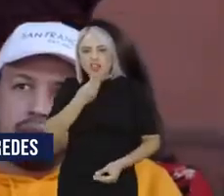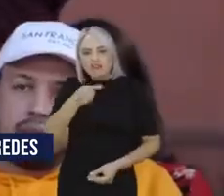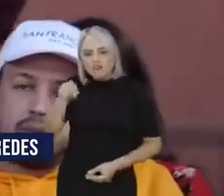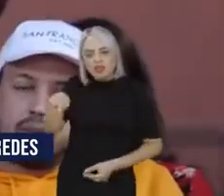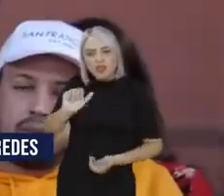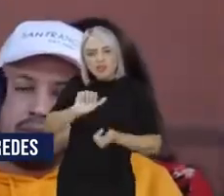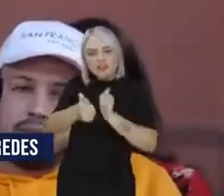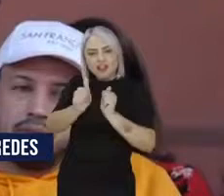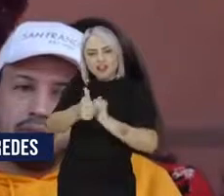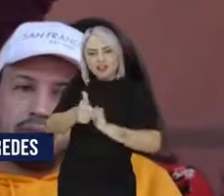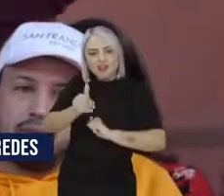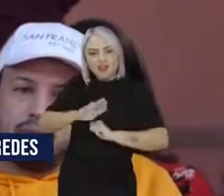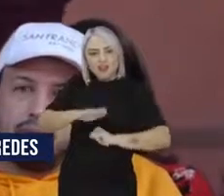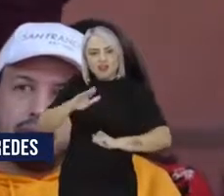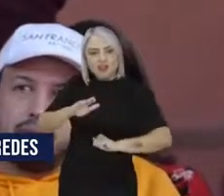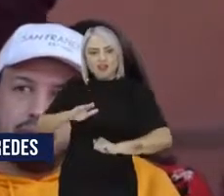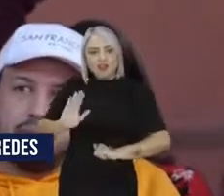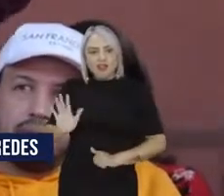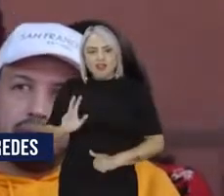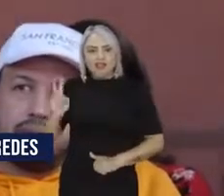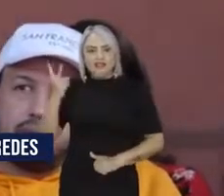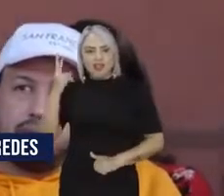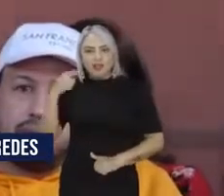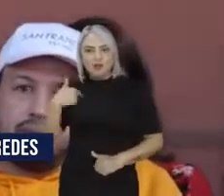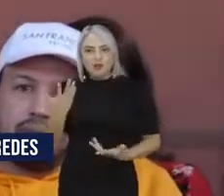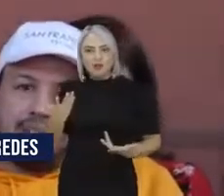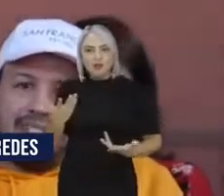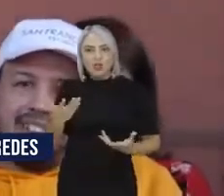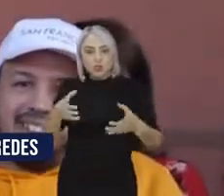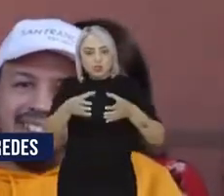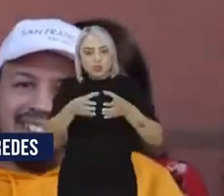que, sabe, talvez do time do Santos inteiro.